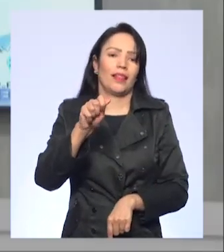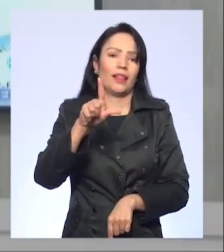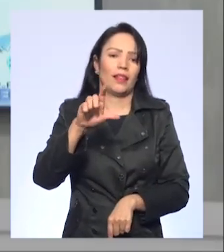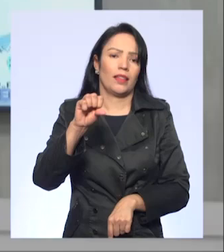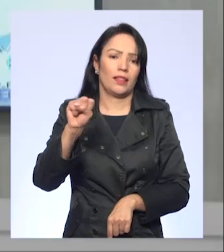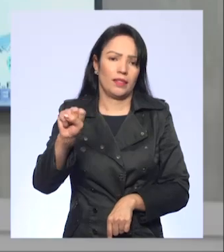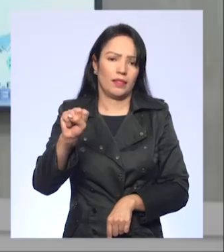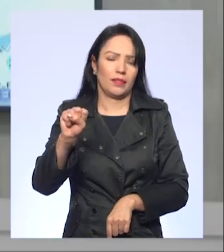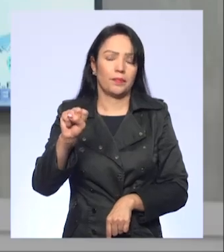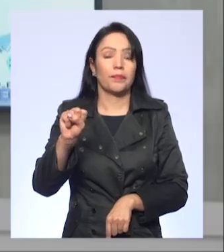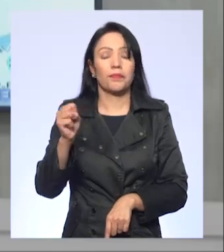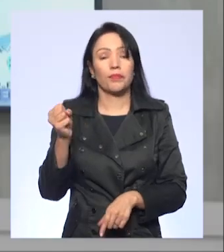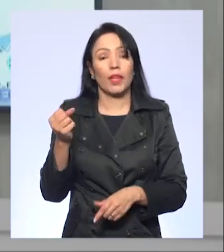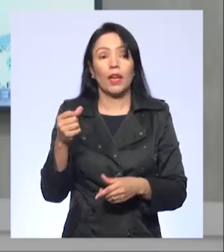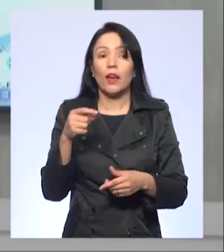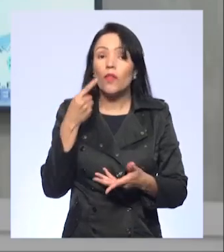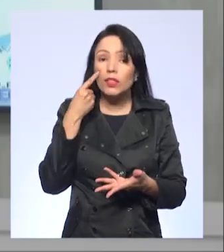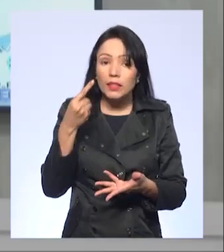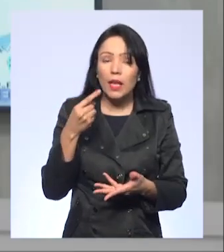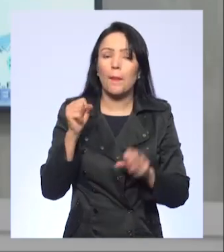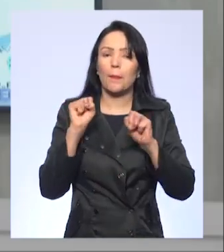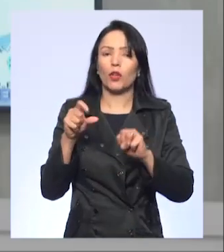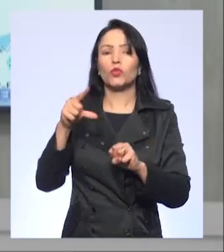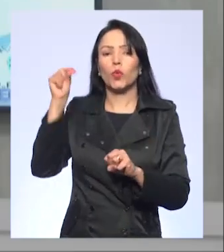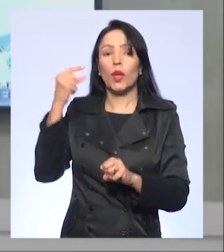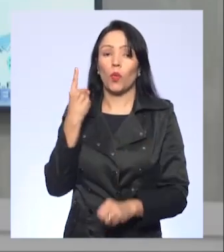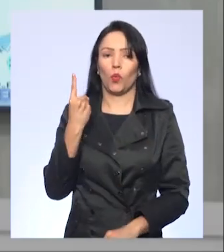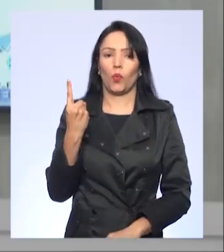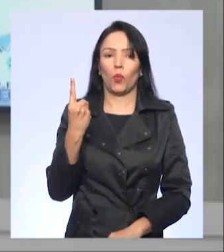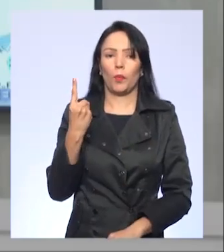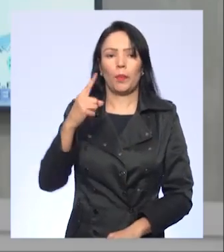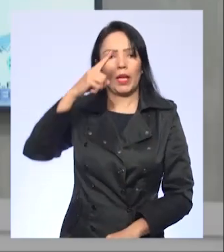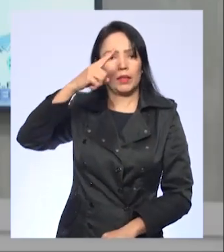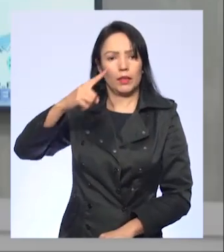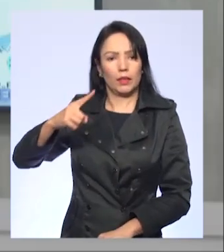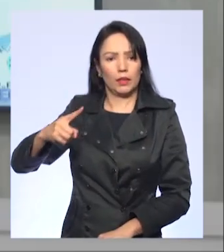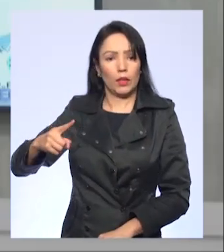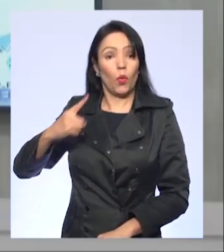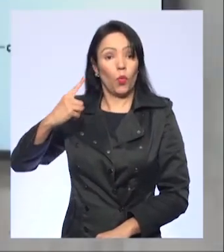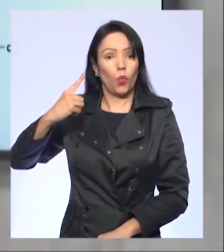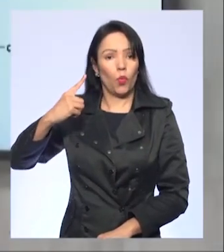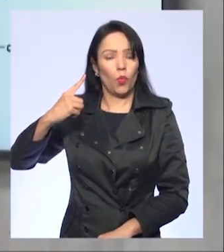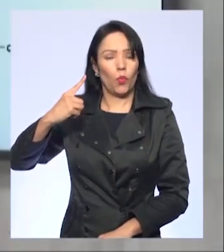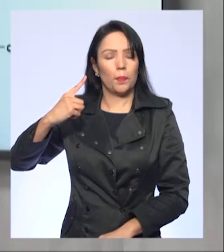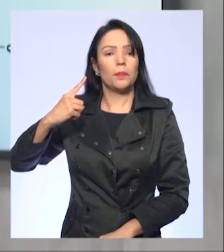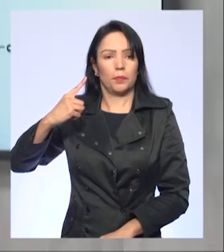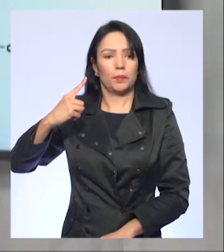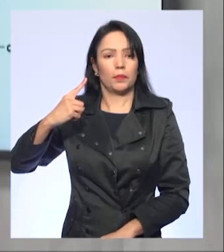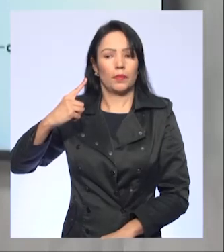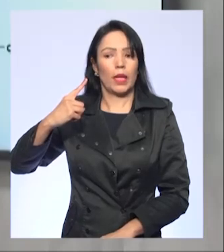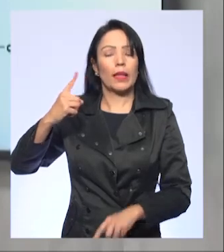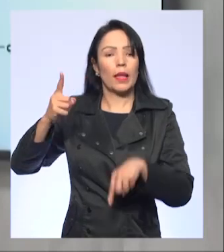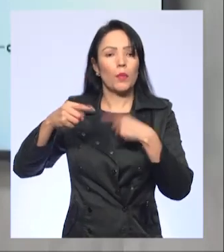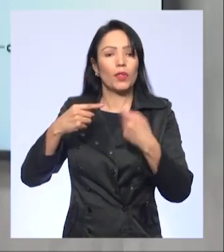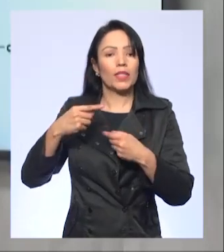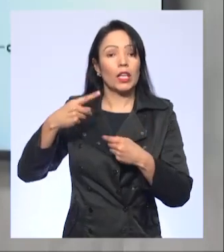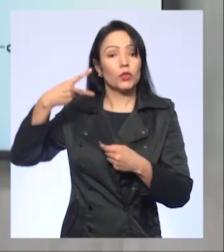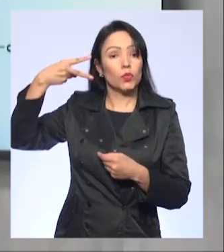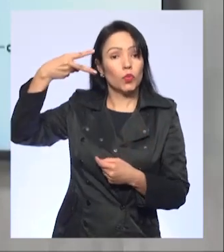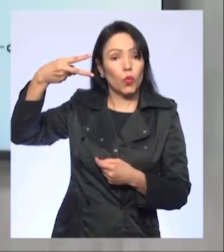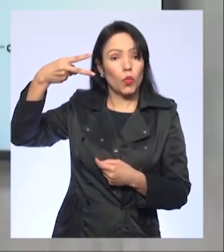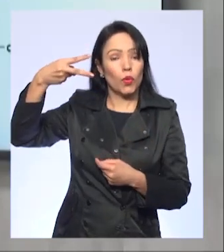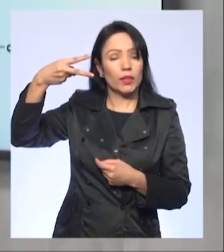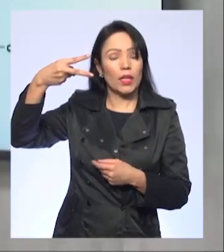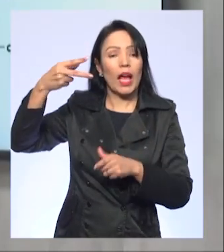que eu peço para vocês, escolha uma transversal. Escolhida essa transversal, você vai pegar dois segmentos dela e